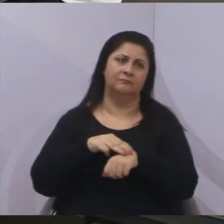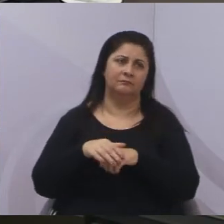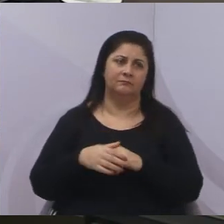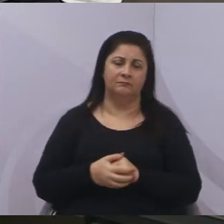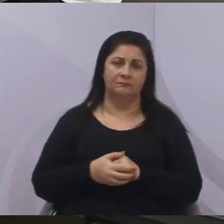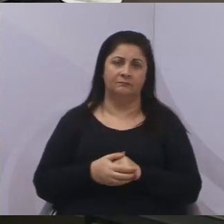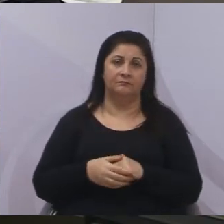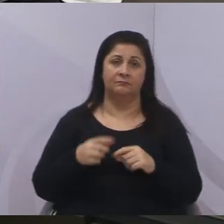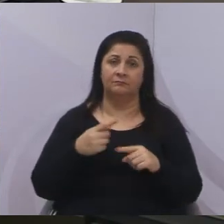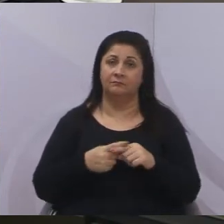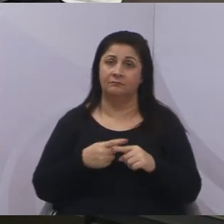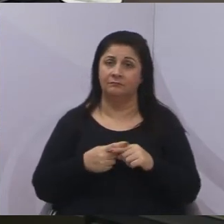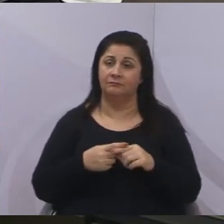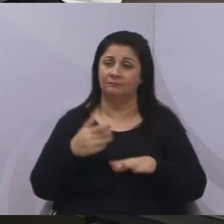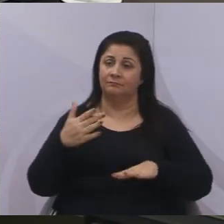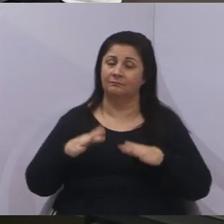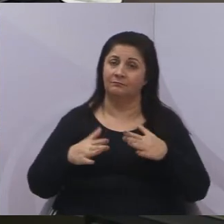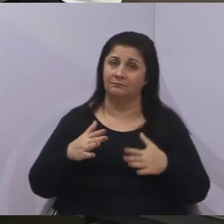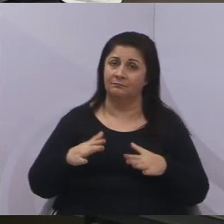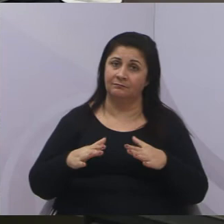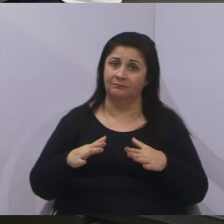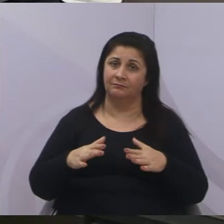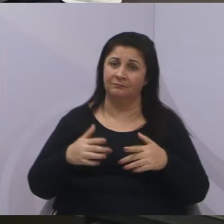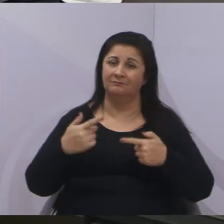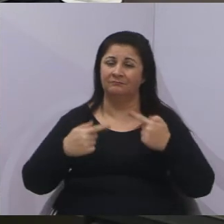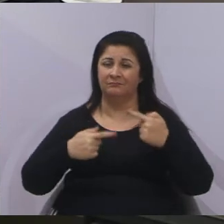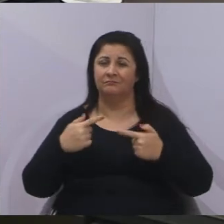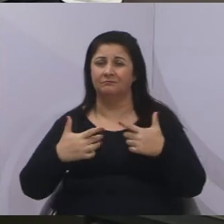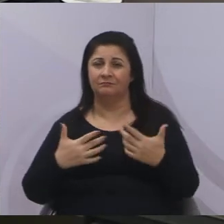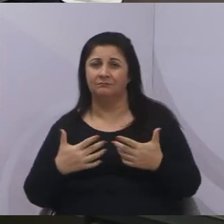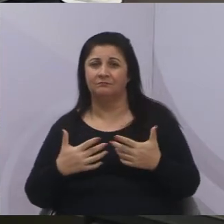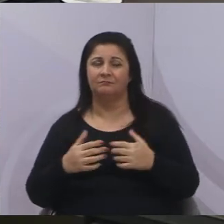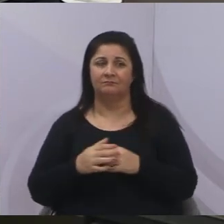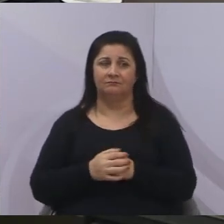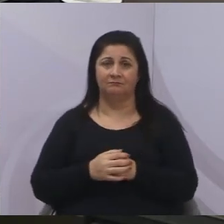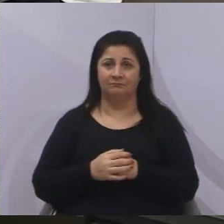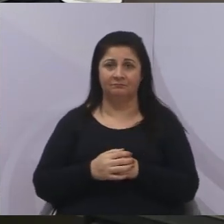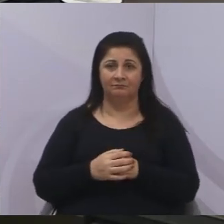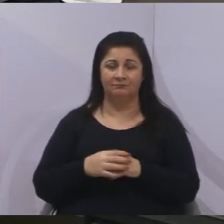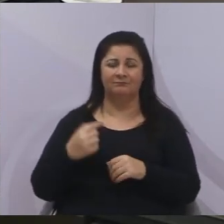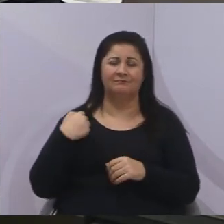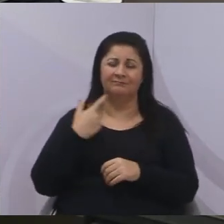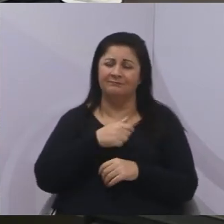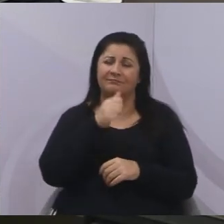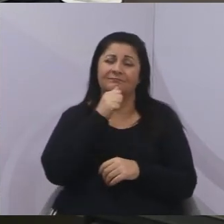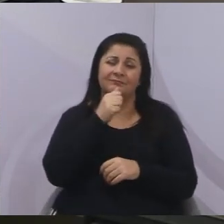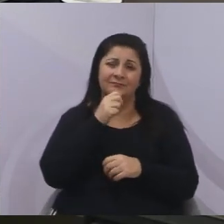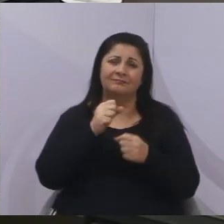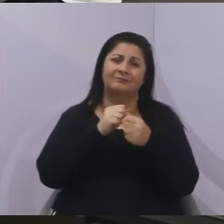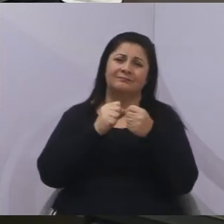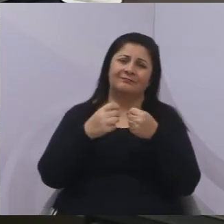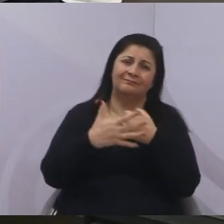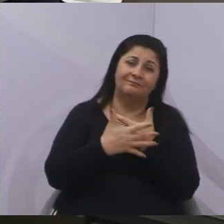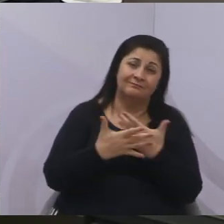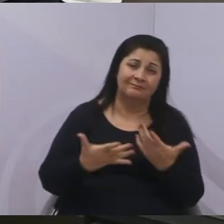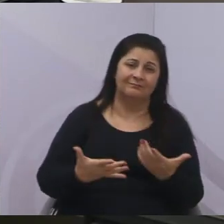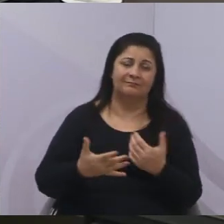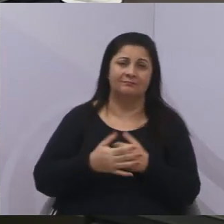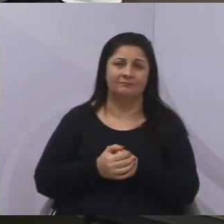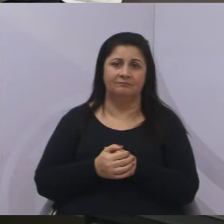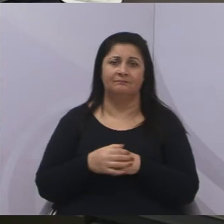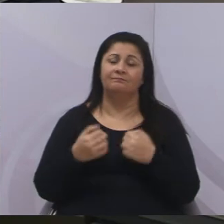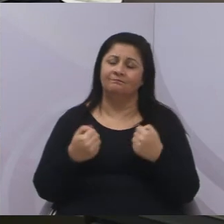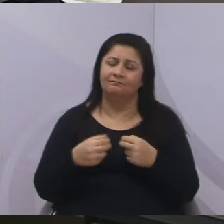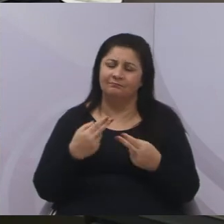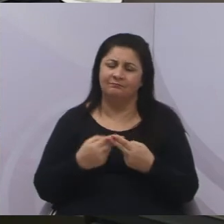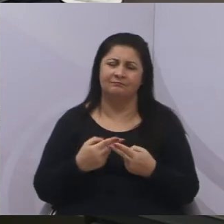com o poder público, e até no momento em que nós ainda estamos de pandemia, de intolerâncias, às vezes as